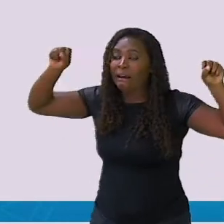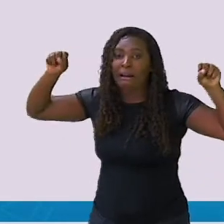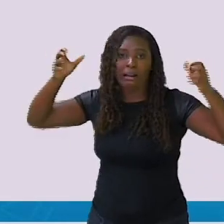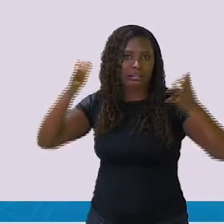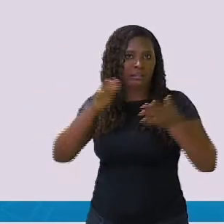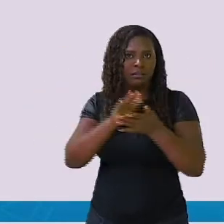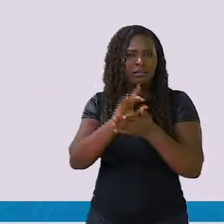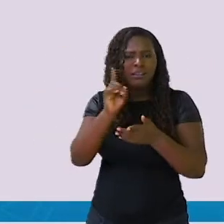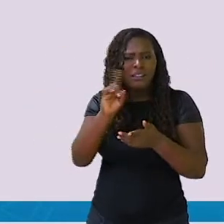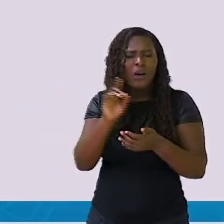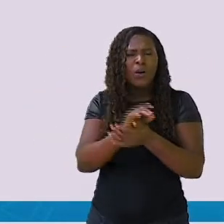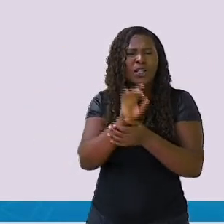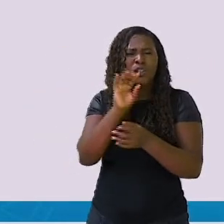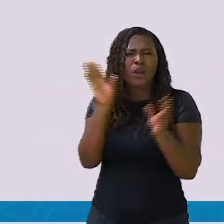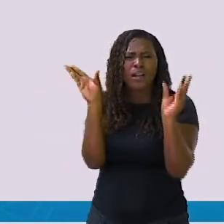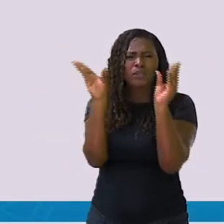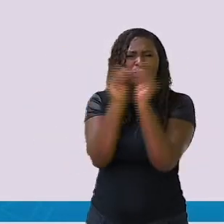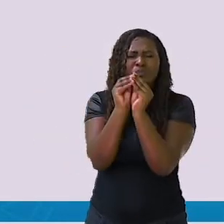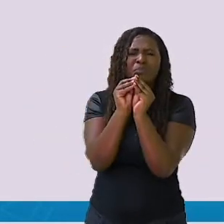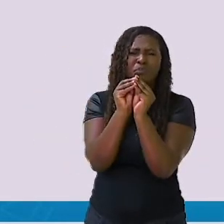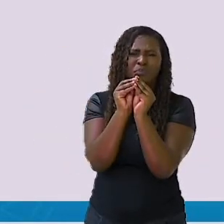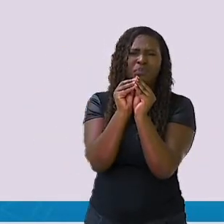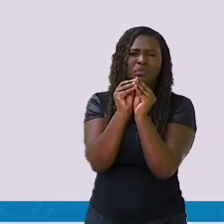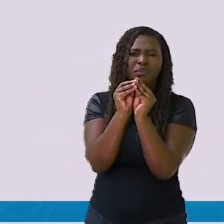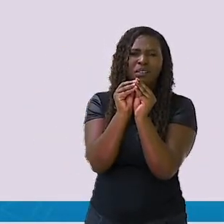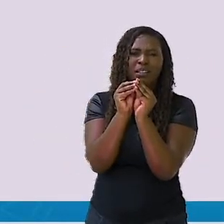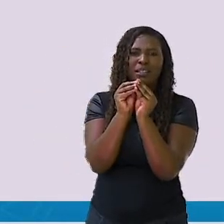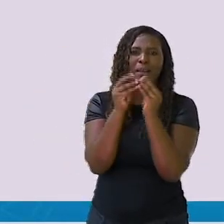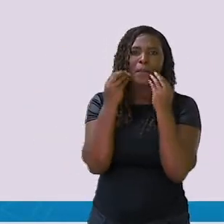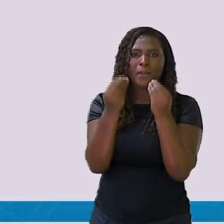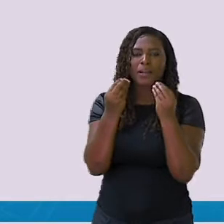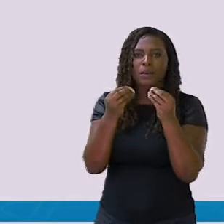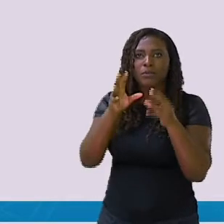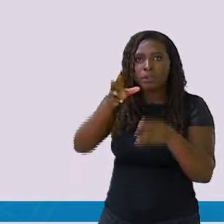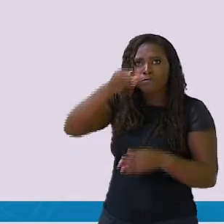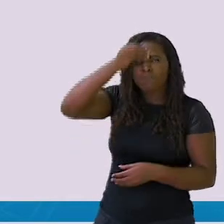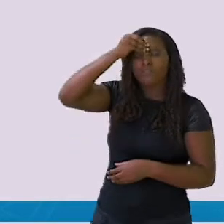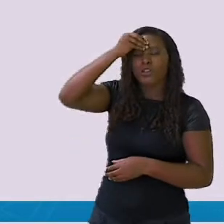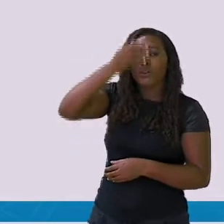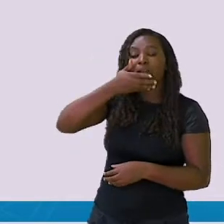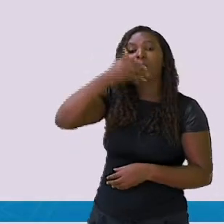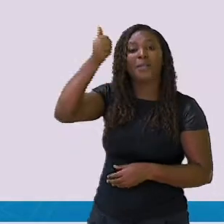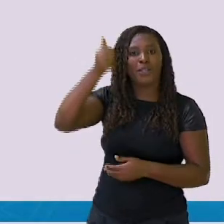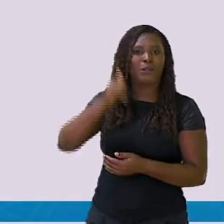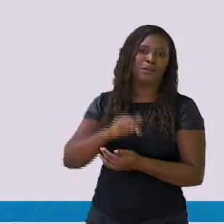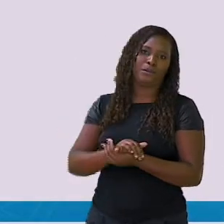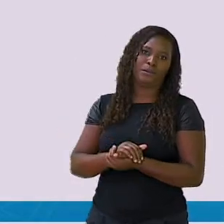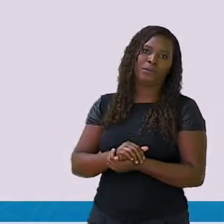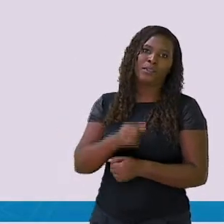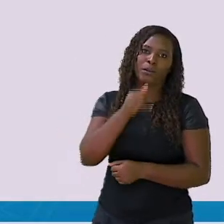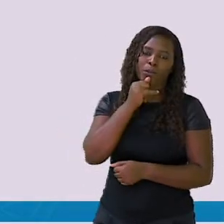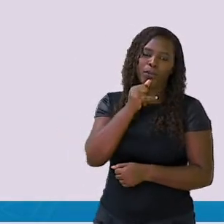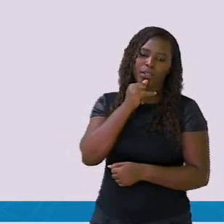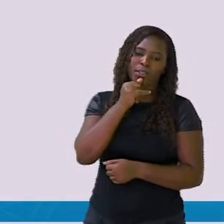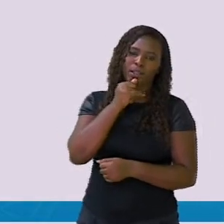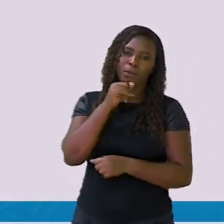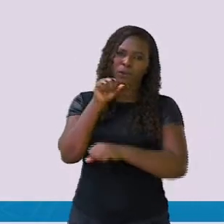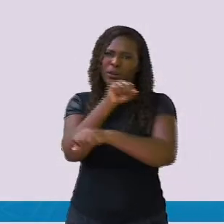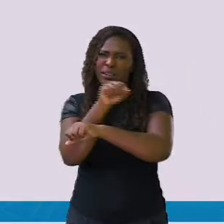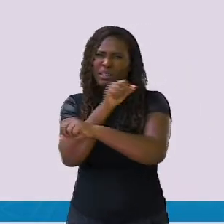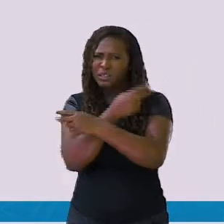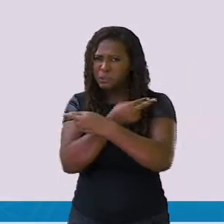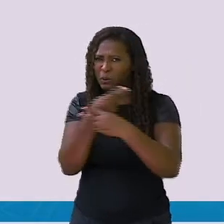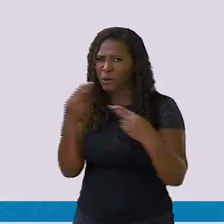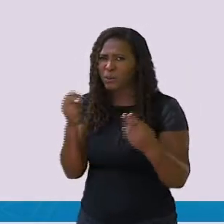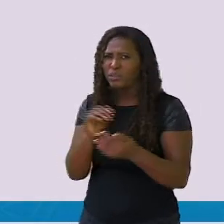uma conexão com o que você ouviu. Então, por exemplo, quando você pega transporte e fala de transporte aquático, você